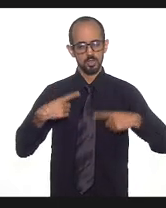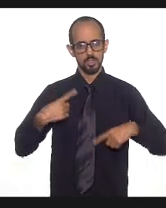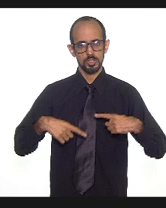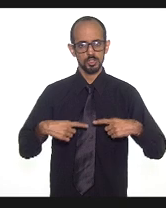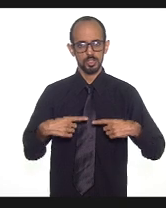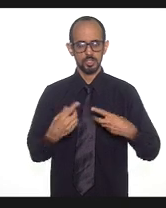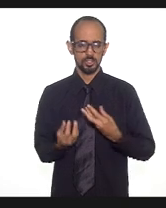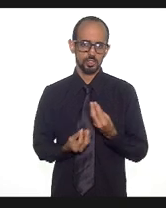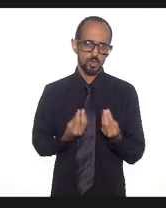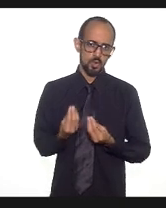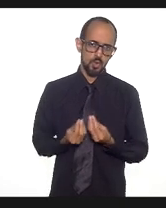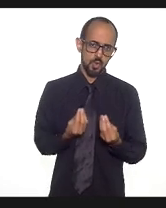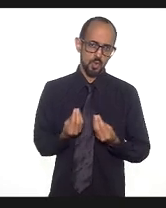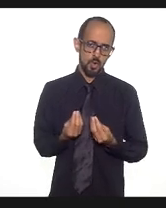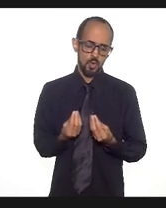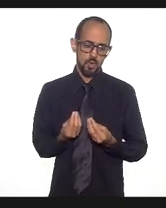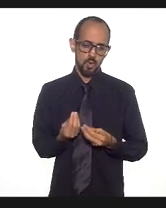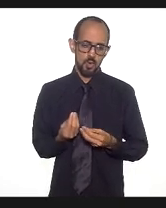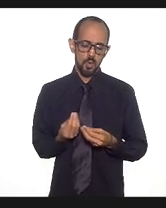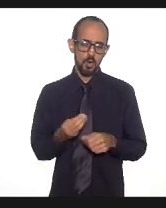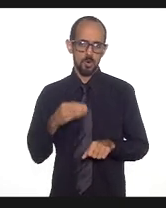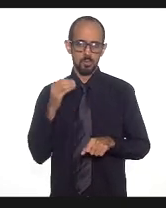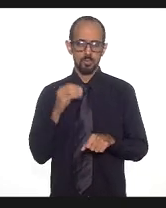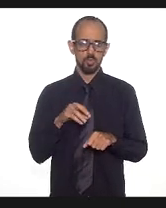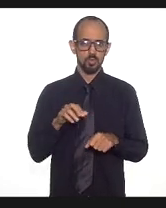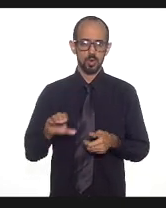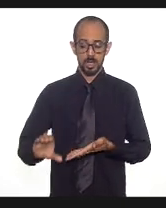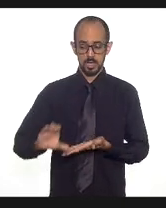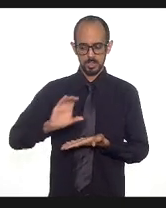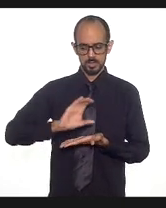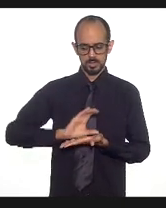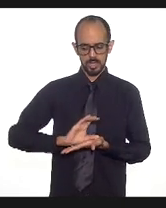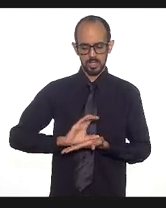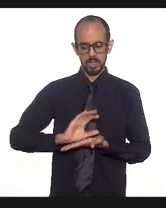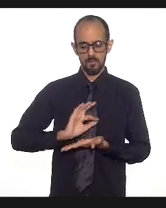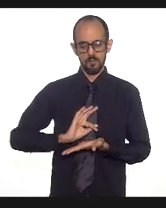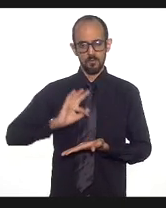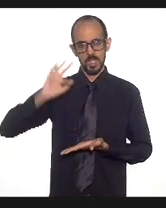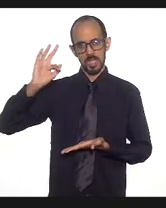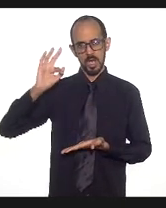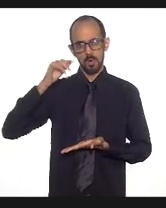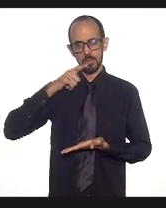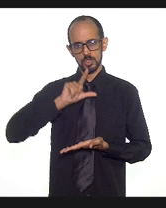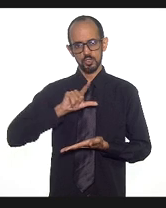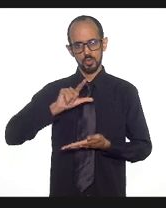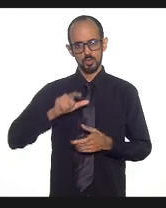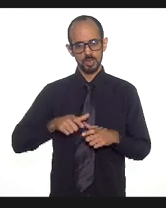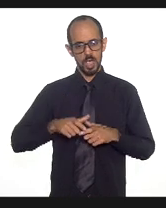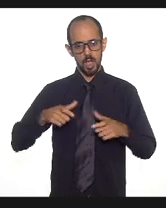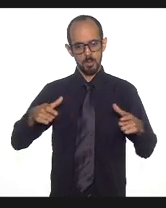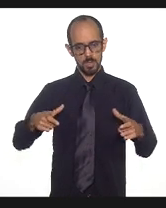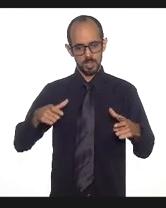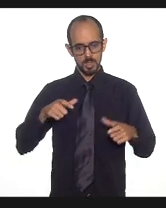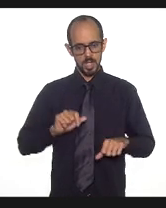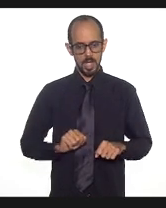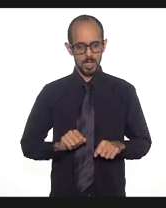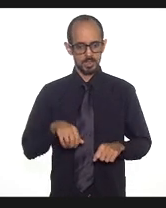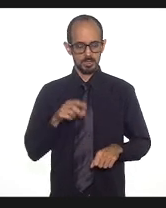de busca de receitas federais, né, para apoiar e ampliar esses valores que são